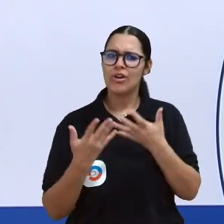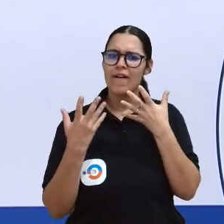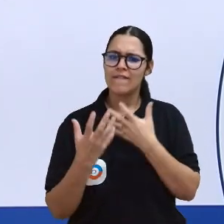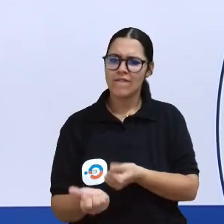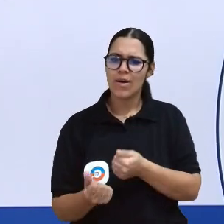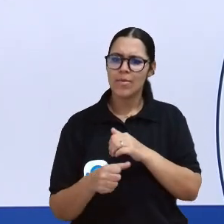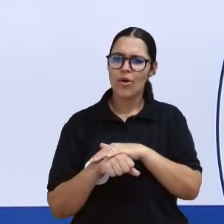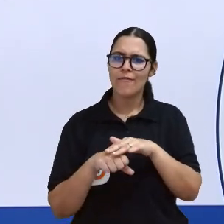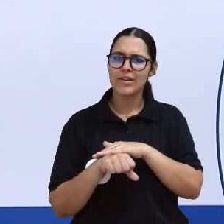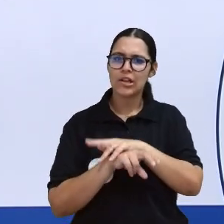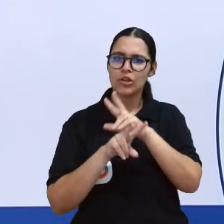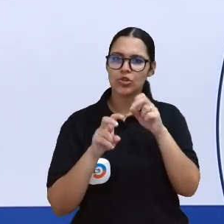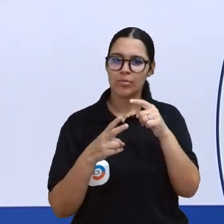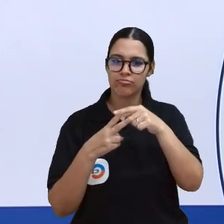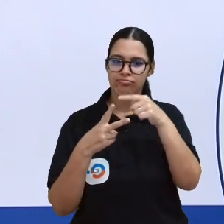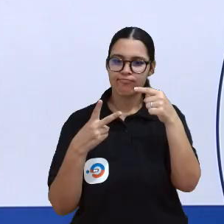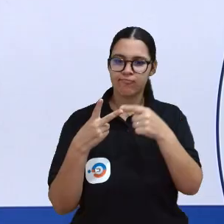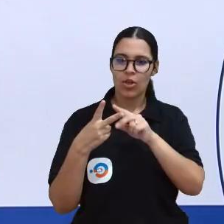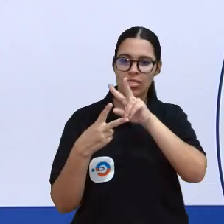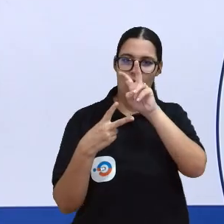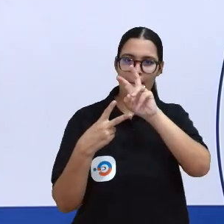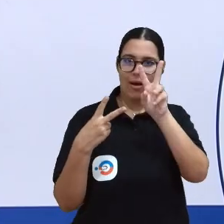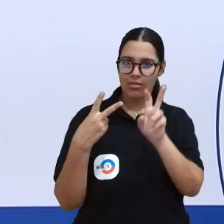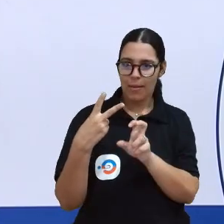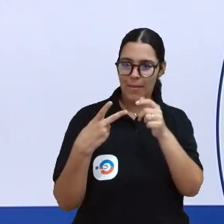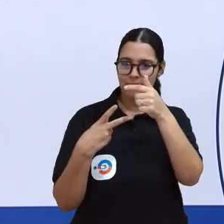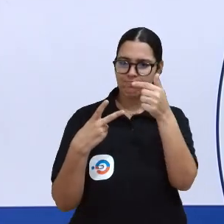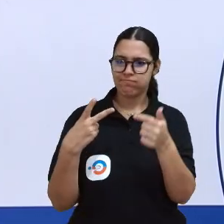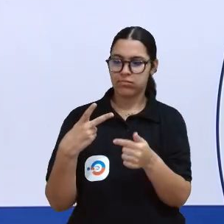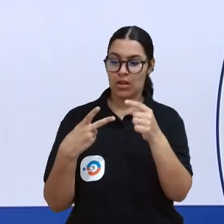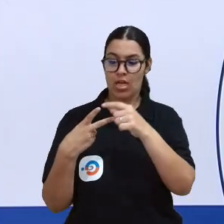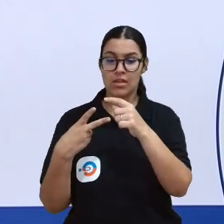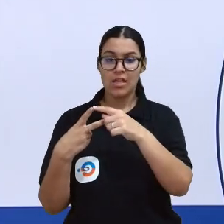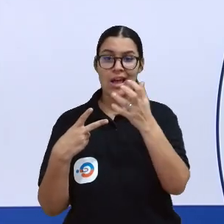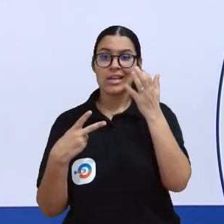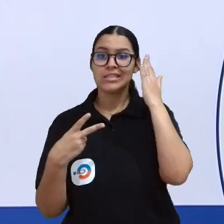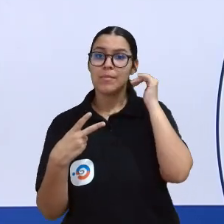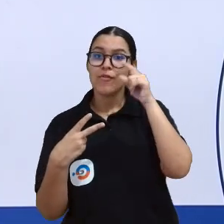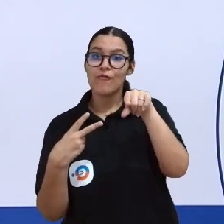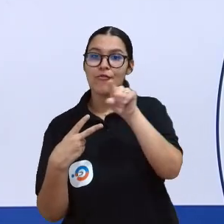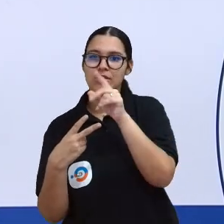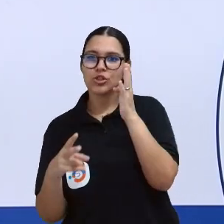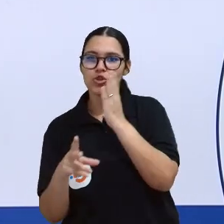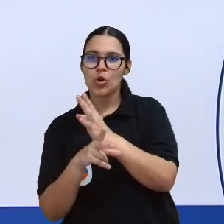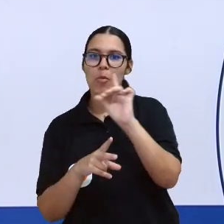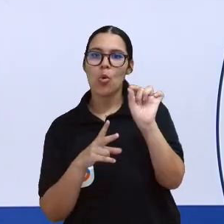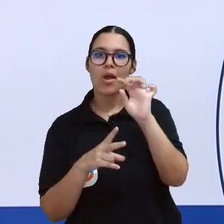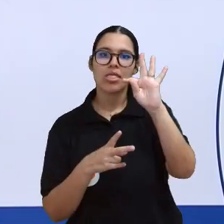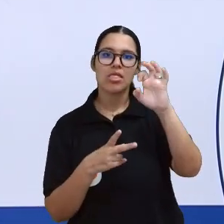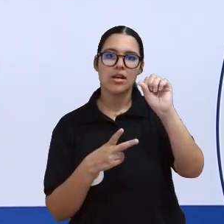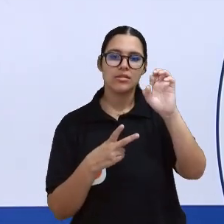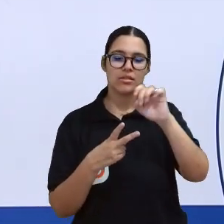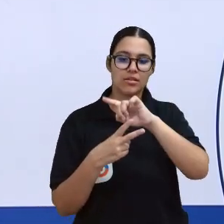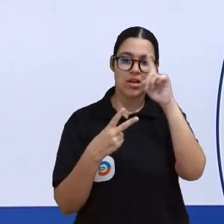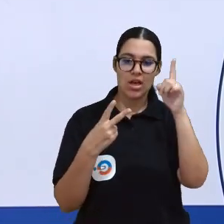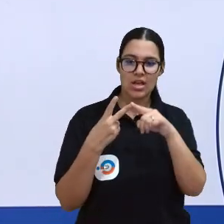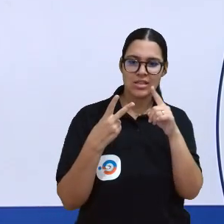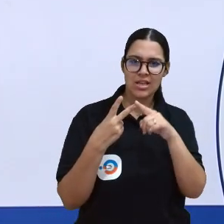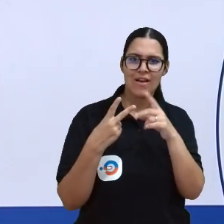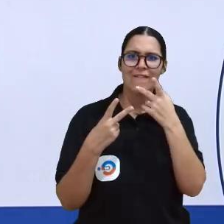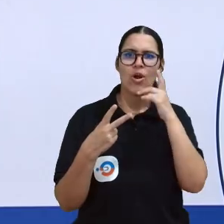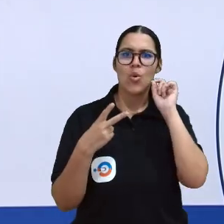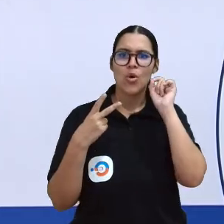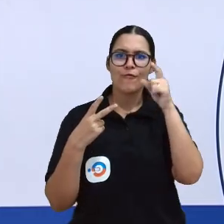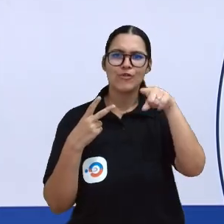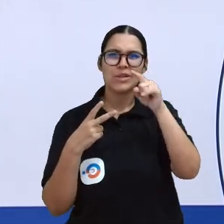gente vai falar de dois descritores. Um pede que você identifique a tese e outro fala que você precisa compreender